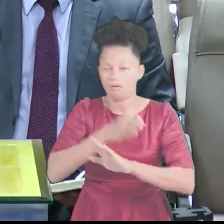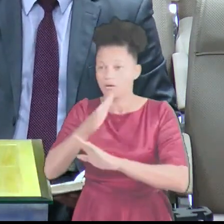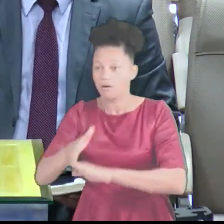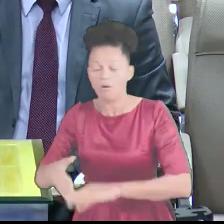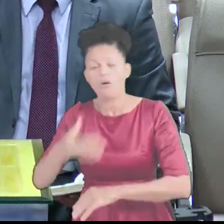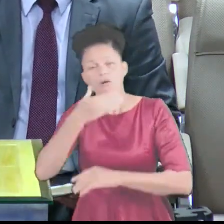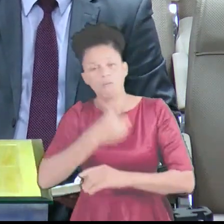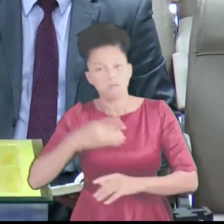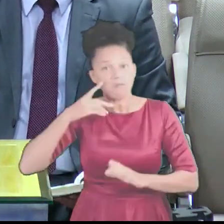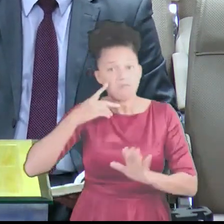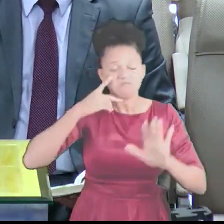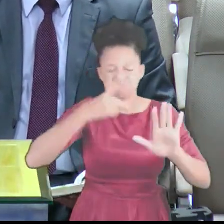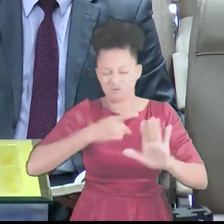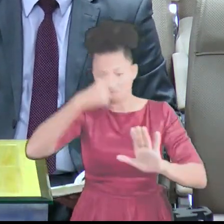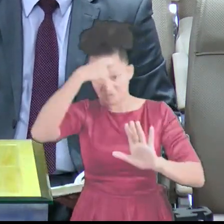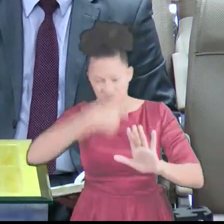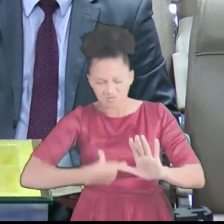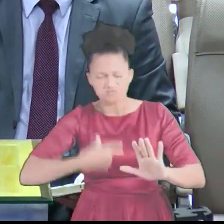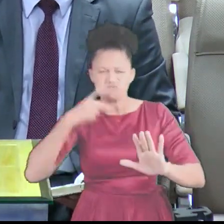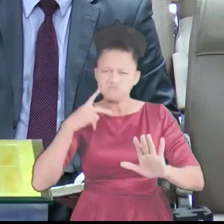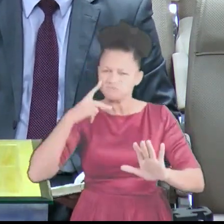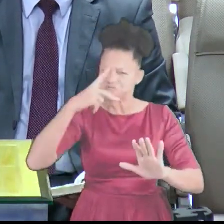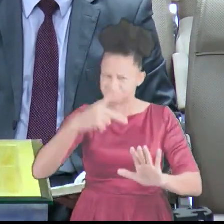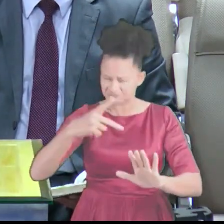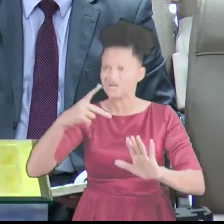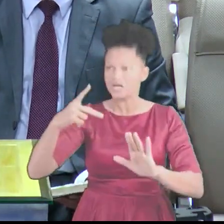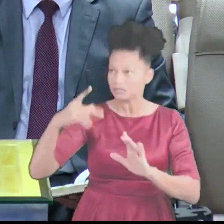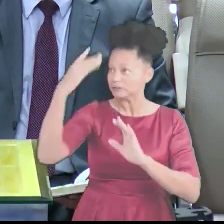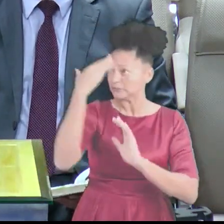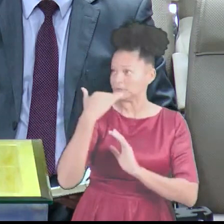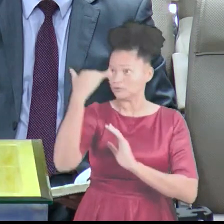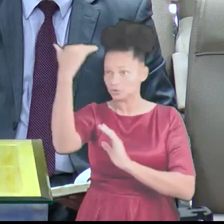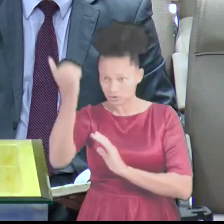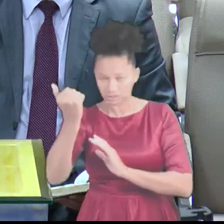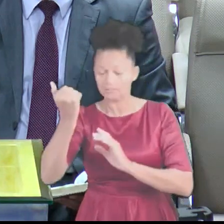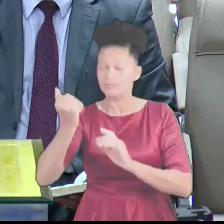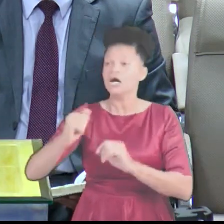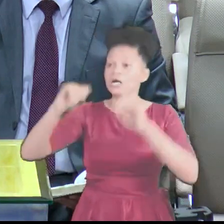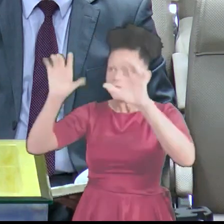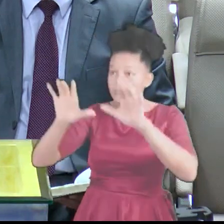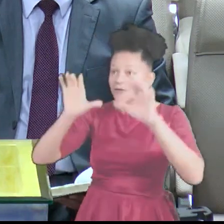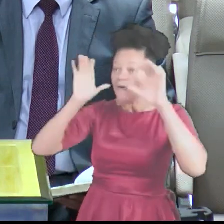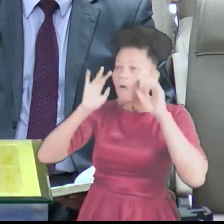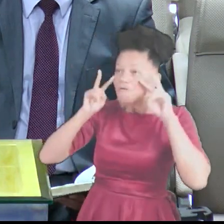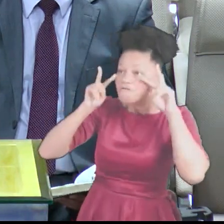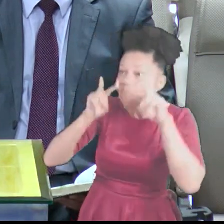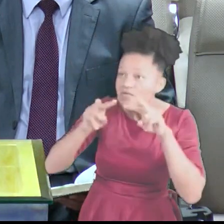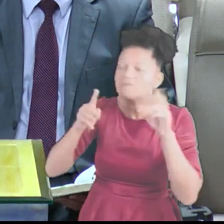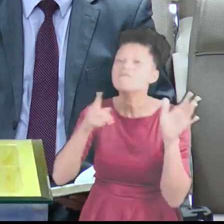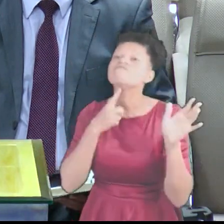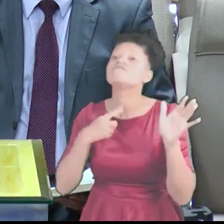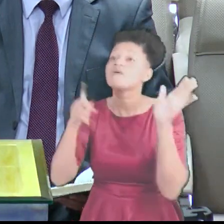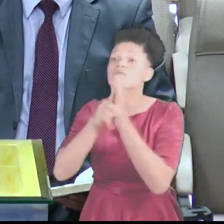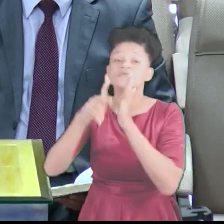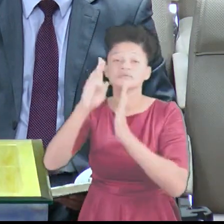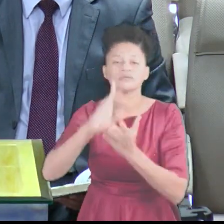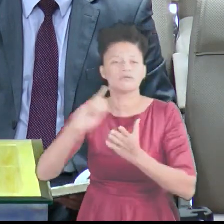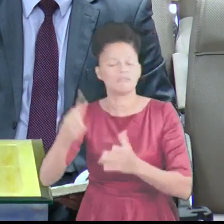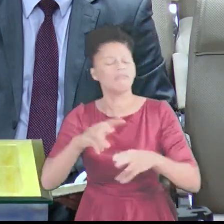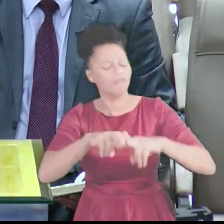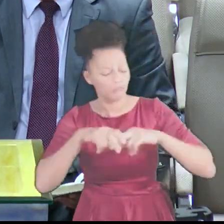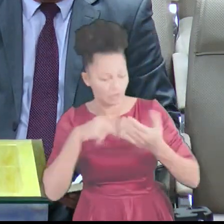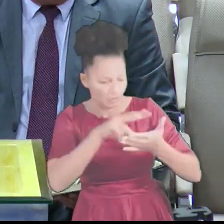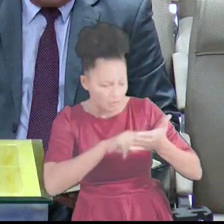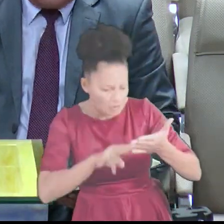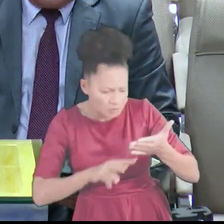chamado por Deus, ele vê o que Deus quer que ele veja. E é por isso que nós lemos